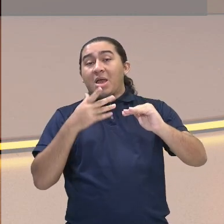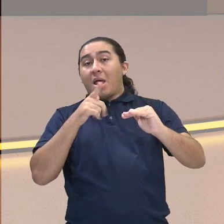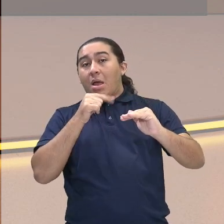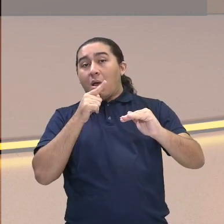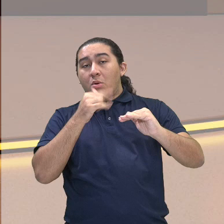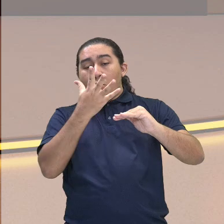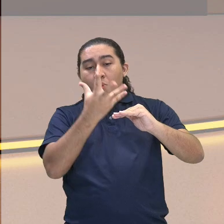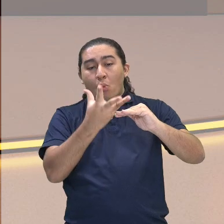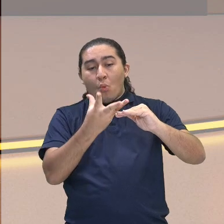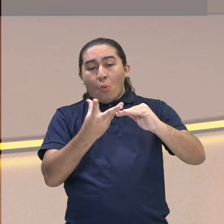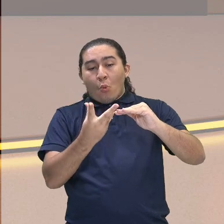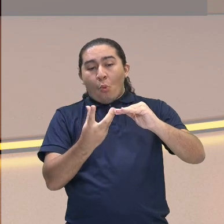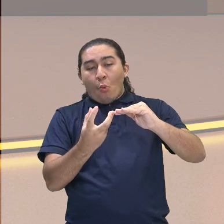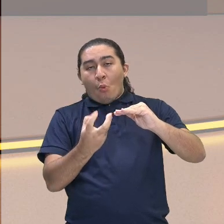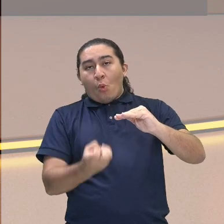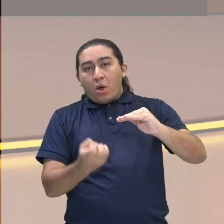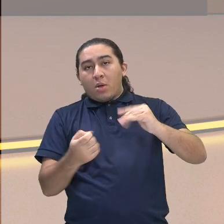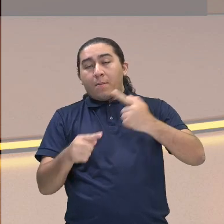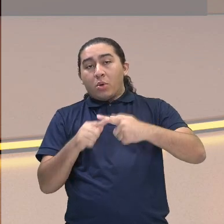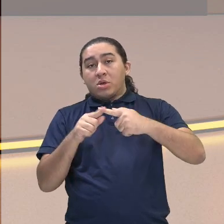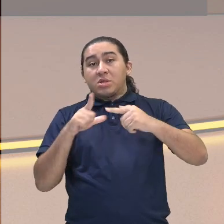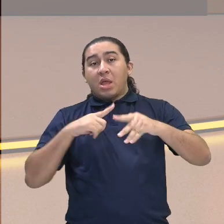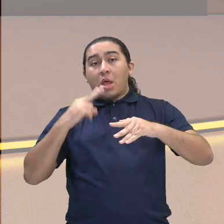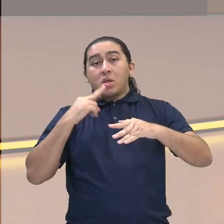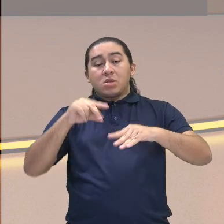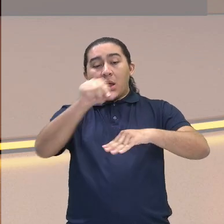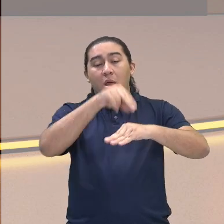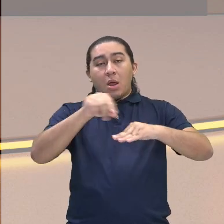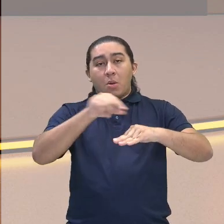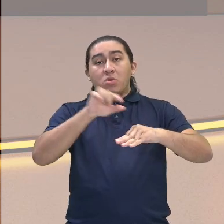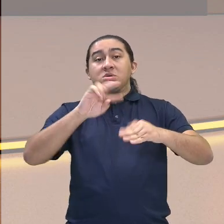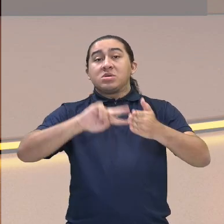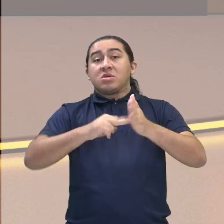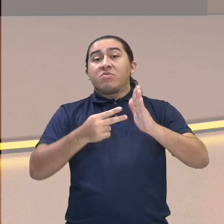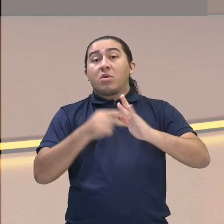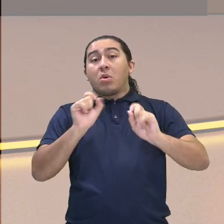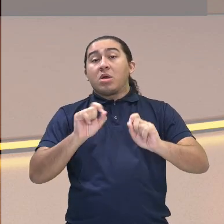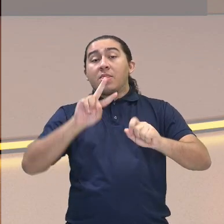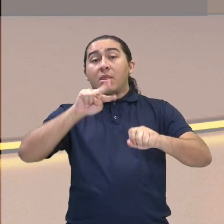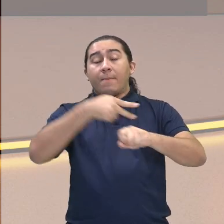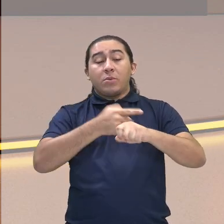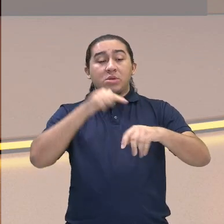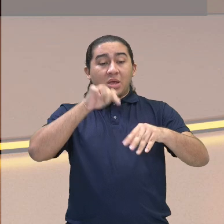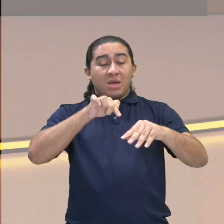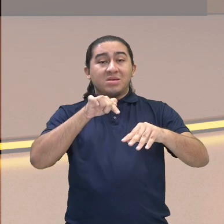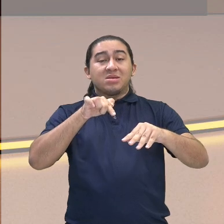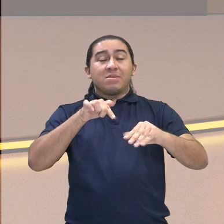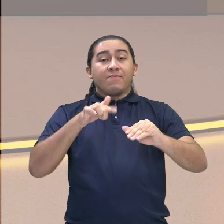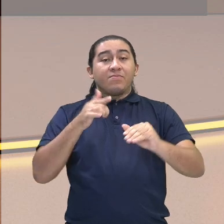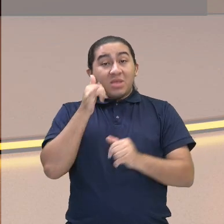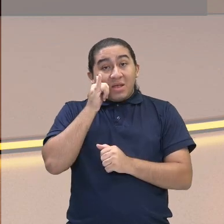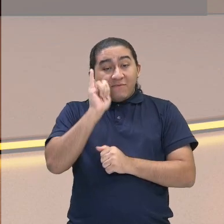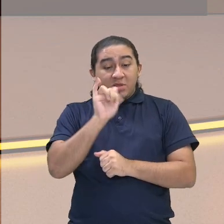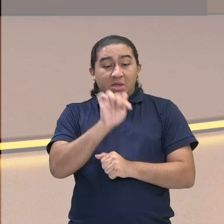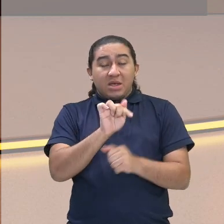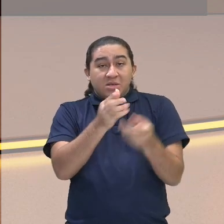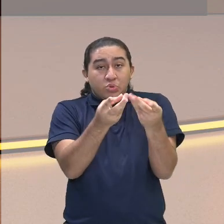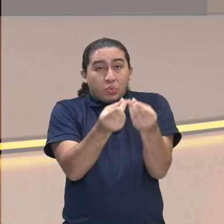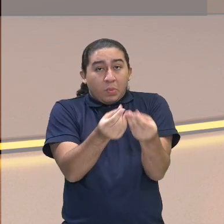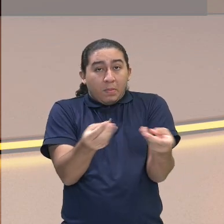toda a água por conta da ação do sal, e isso acaba retardando o processo de ação das bactérias